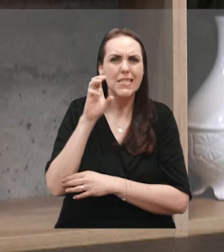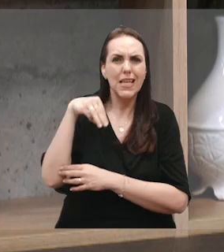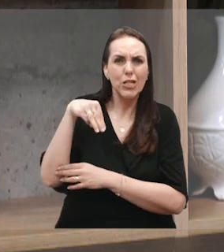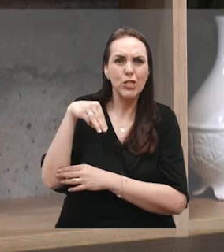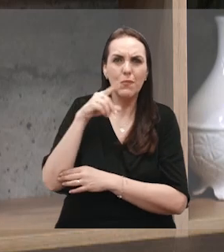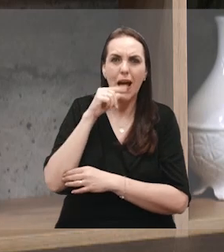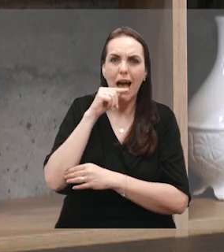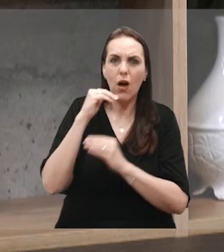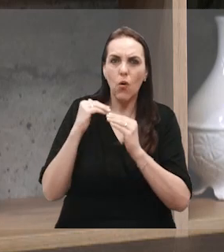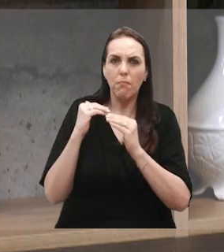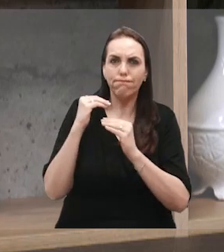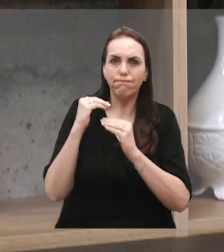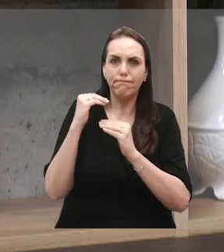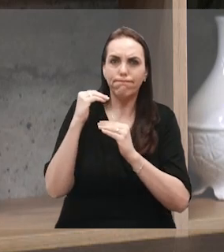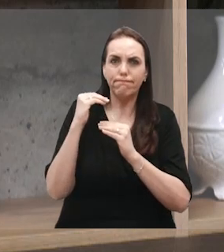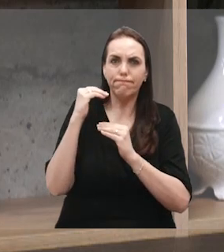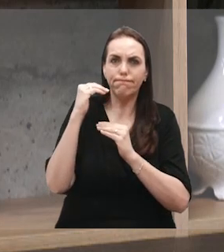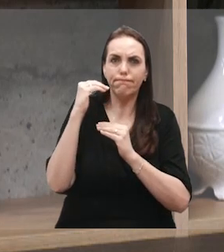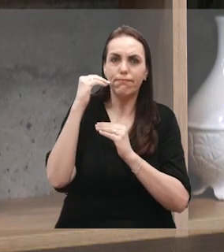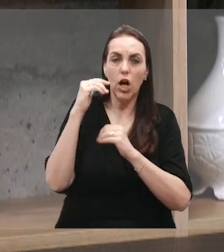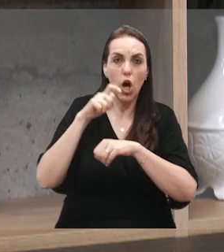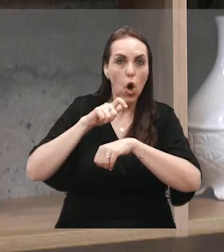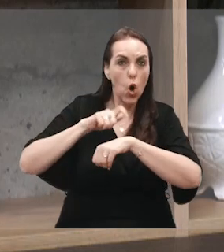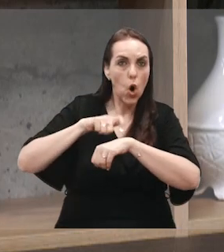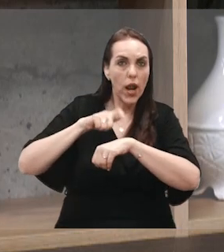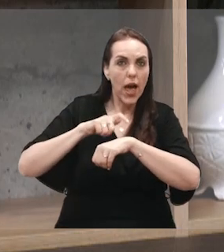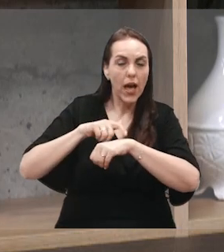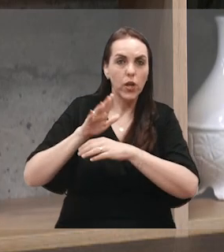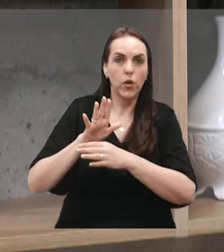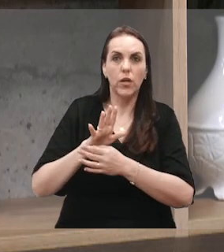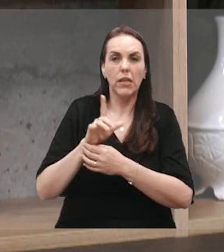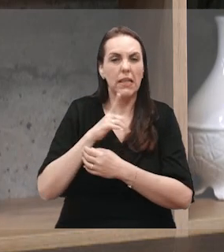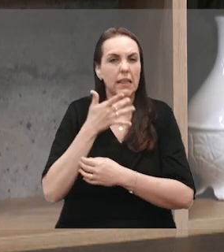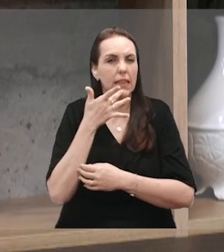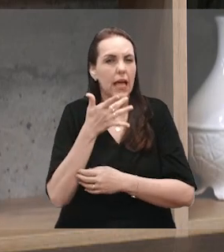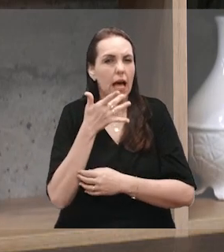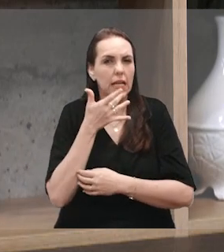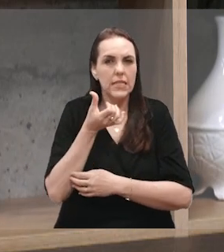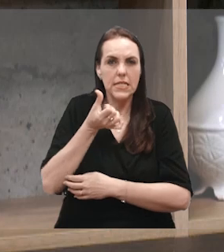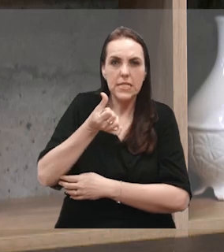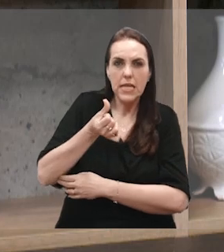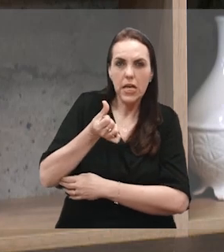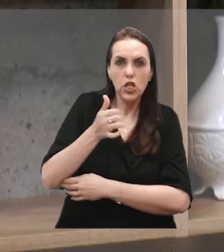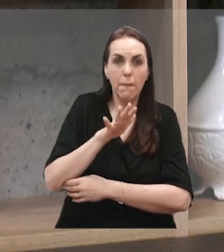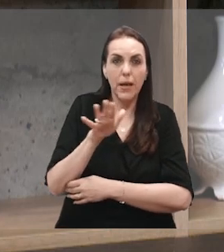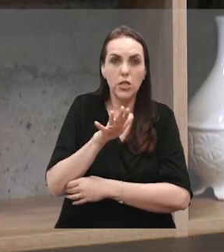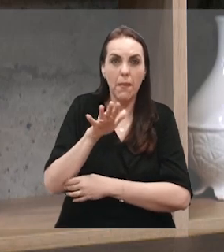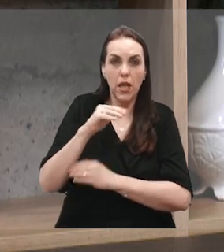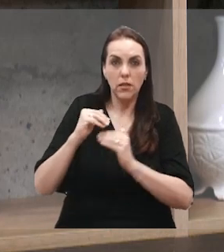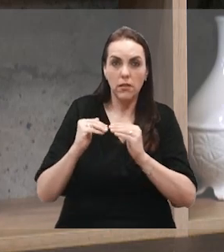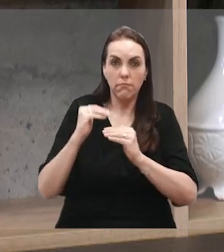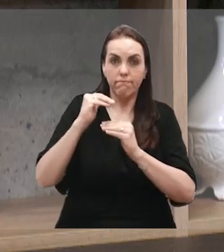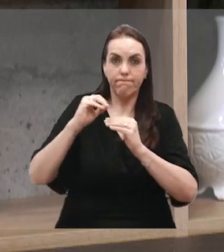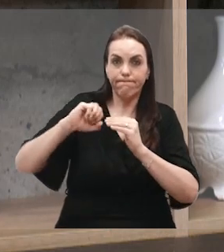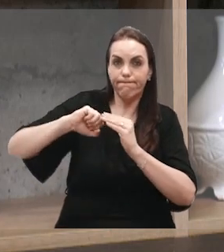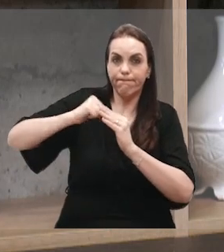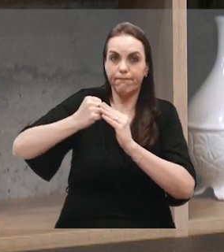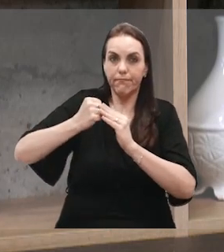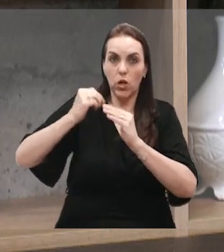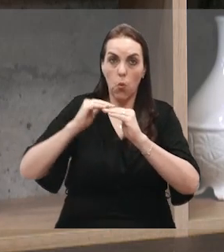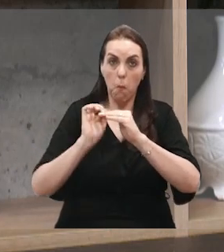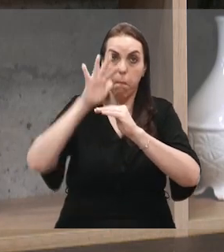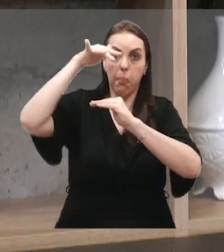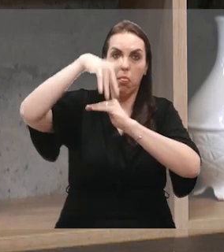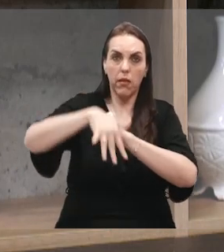água, e que chega num determinado horário de uma das tardes, ali por 6 da tarde, tranca e não sobe mais, né? Na